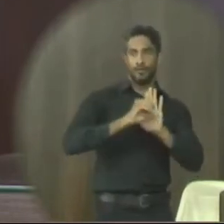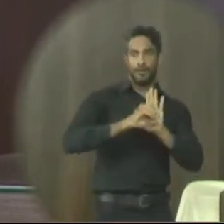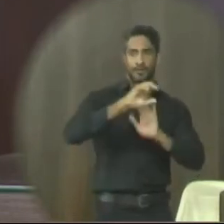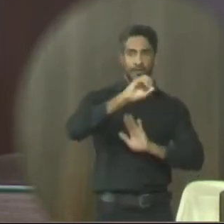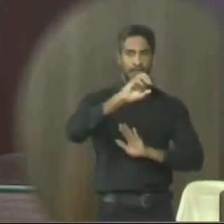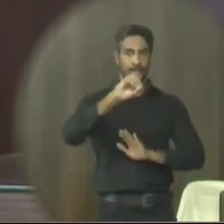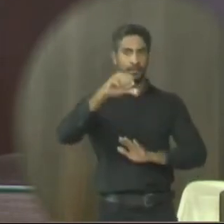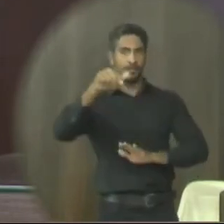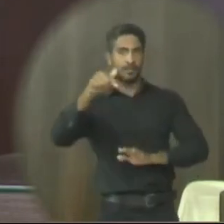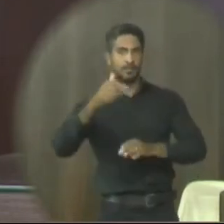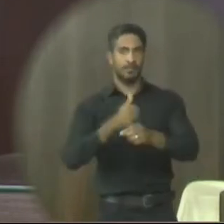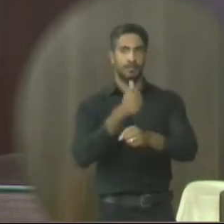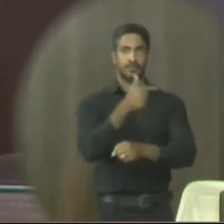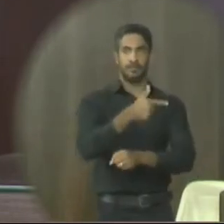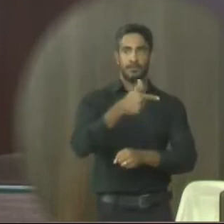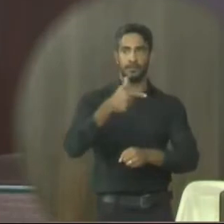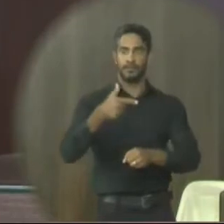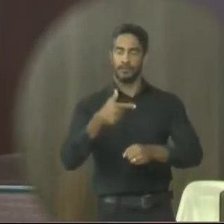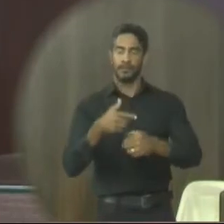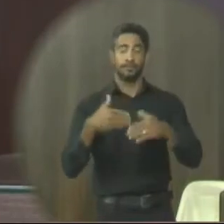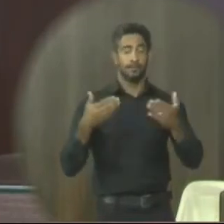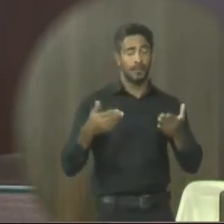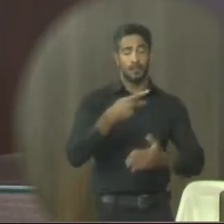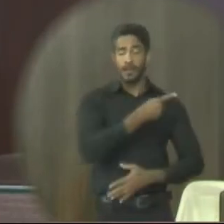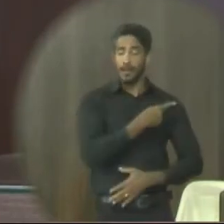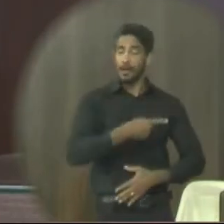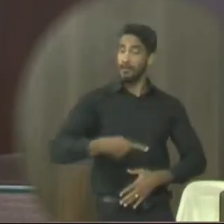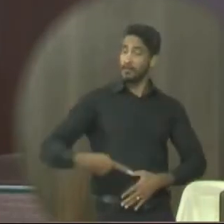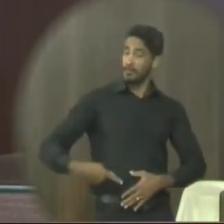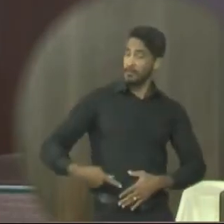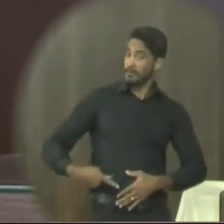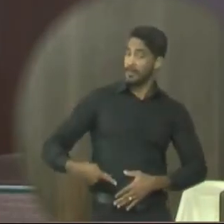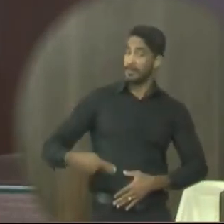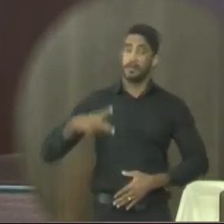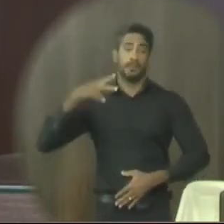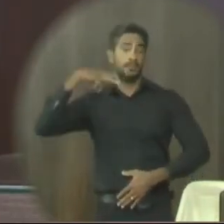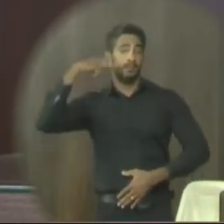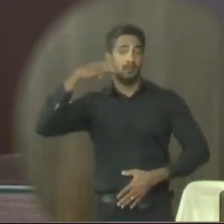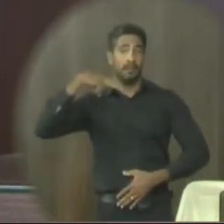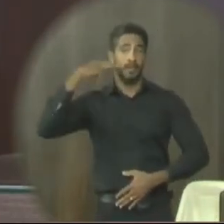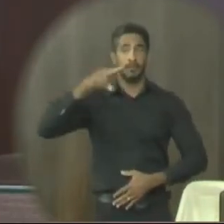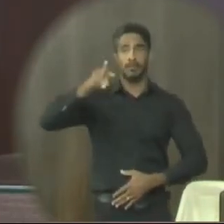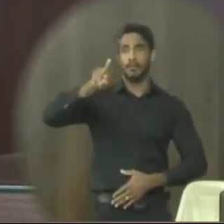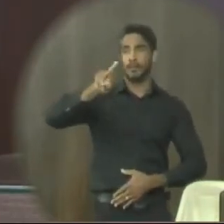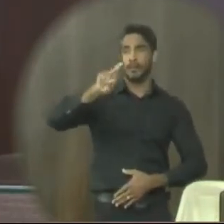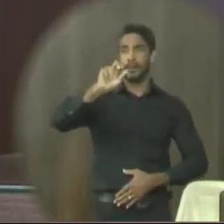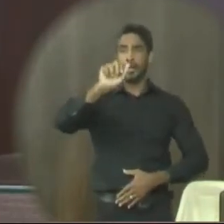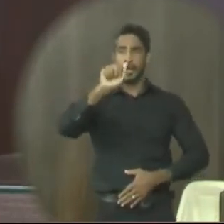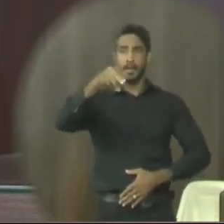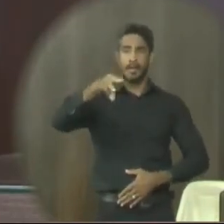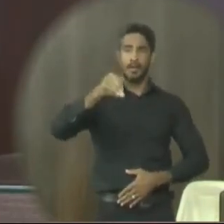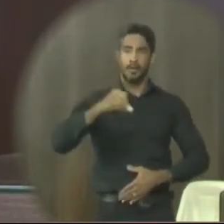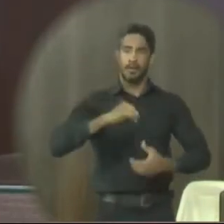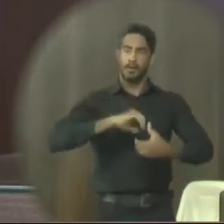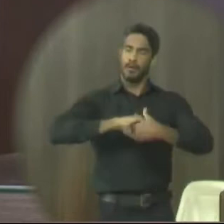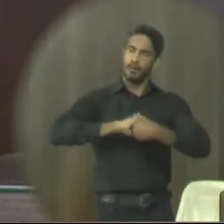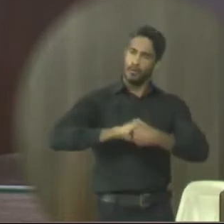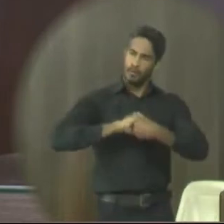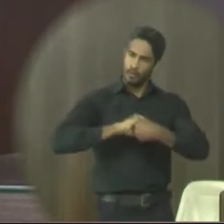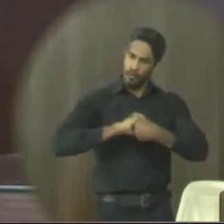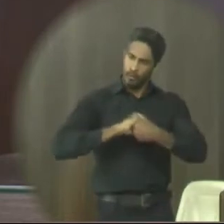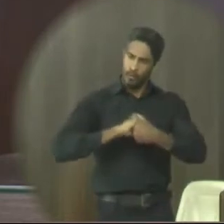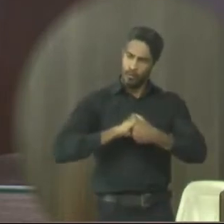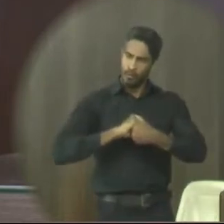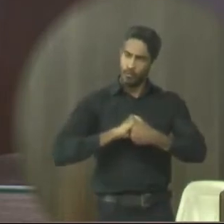007-2022. Ao excelentíssimo senhor presidente Alexandre Ramon, presidente da Câmara Municipal de Janaúba, cumprimento cordialmente,